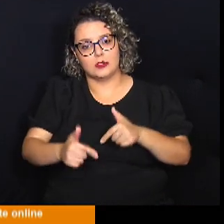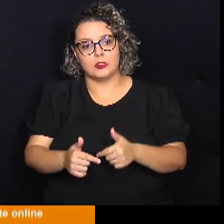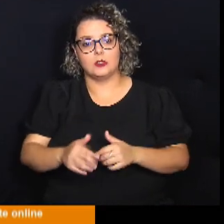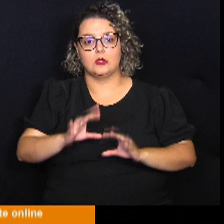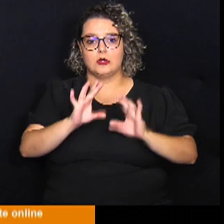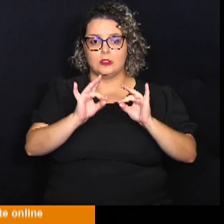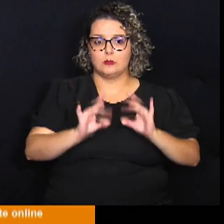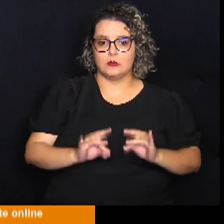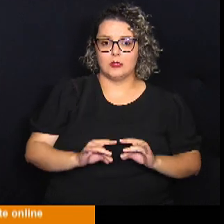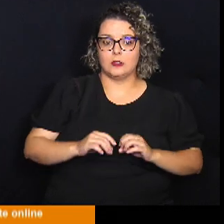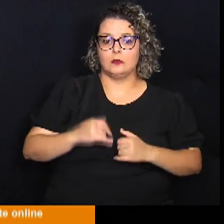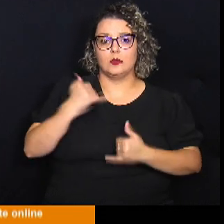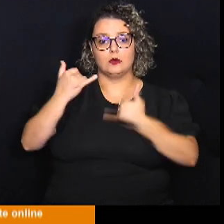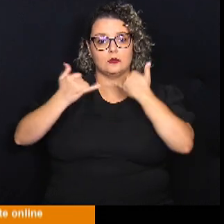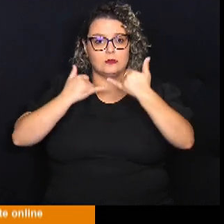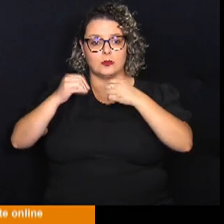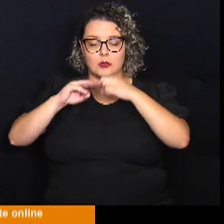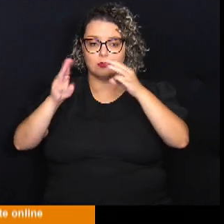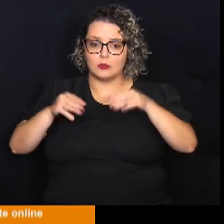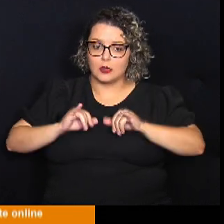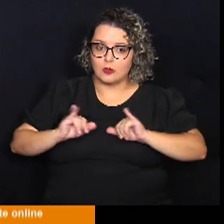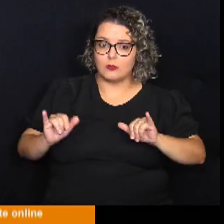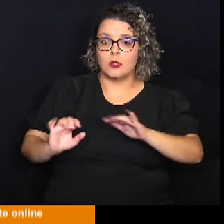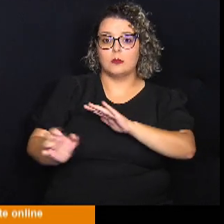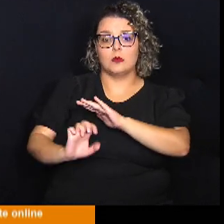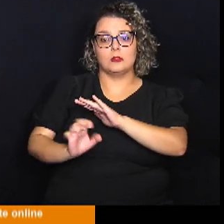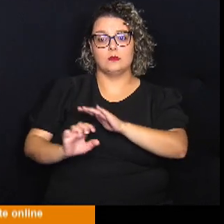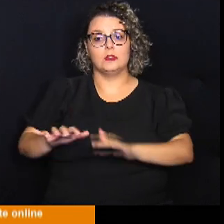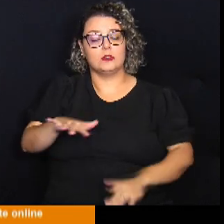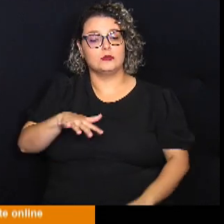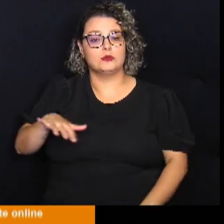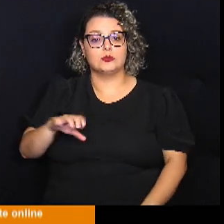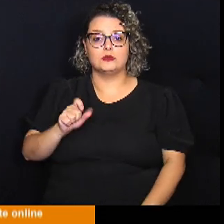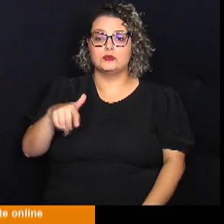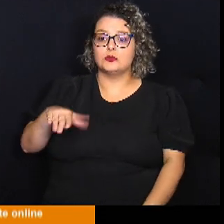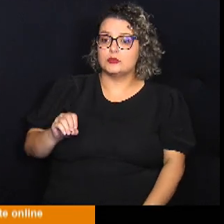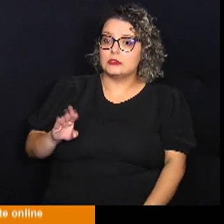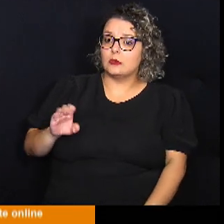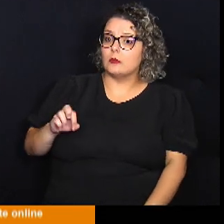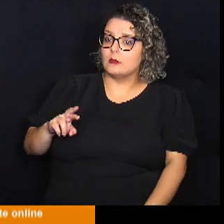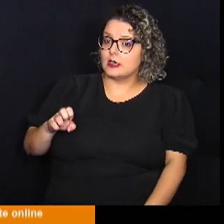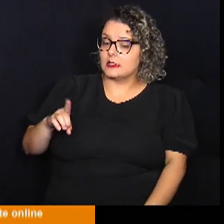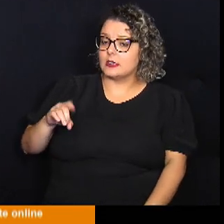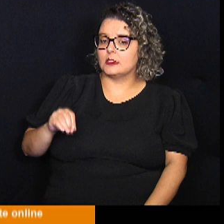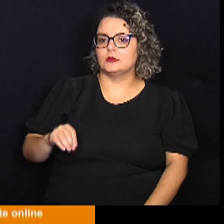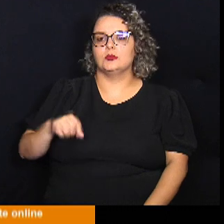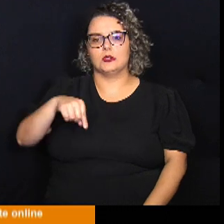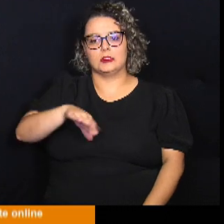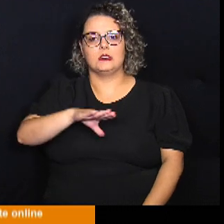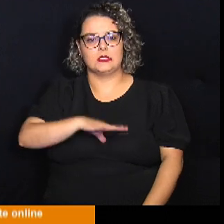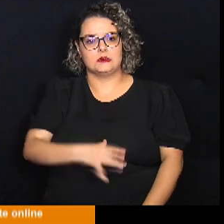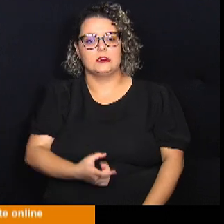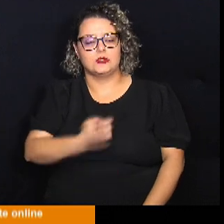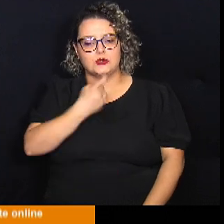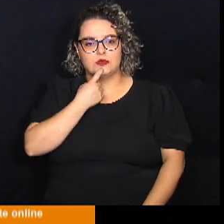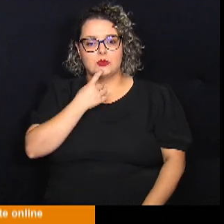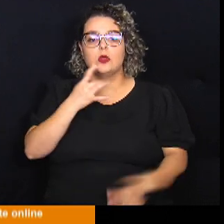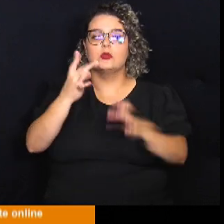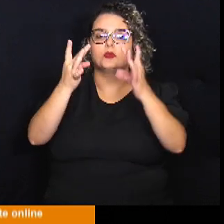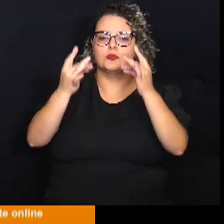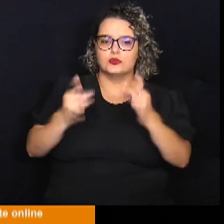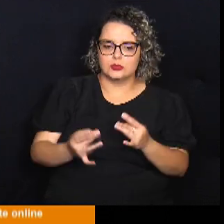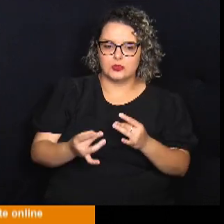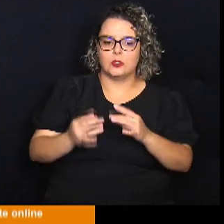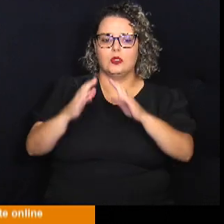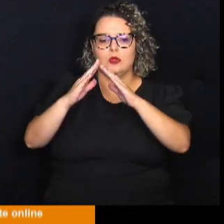de telemarketing ativo para uma empresa que fica na região do São Bernardo, aqui na cidade. Os requisitos: